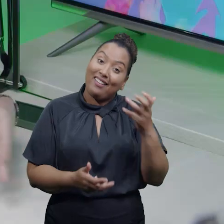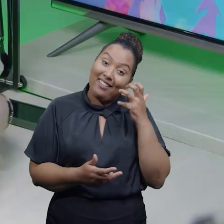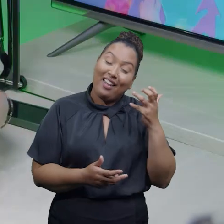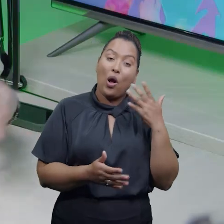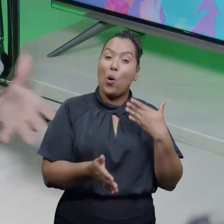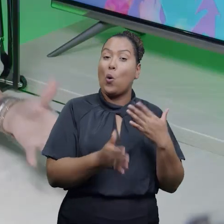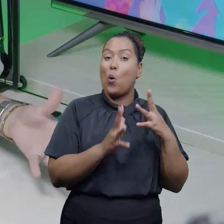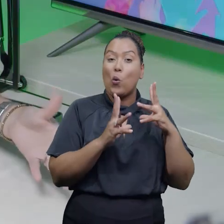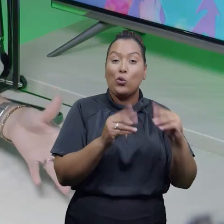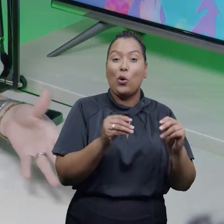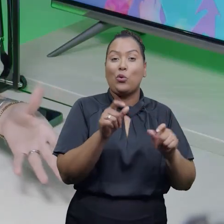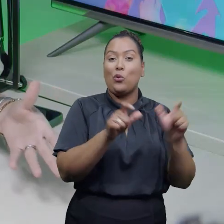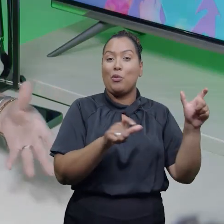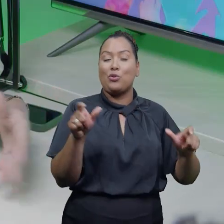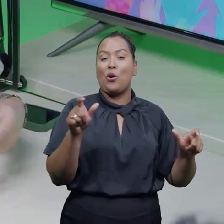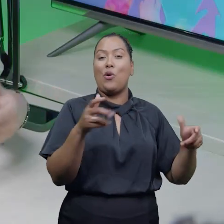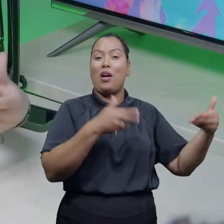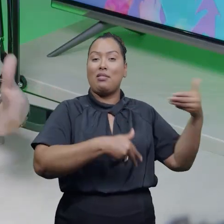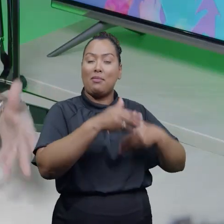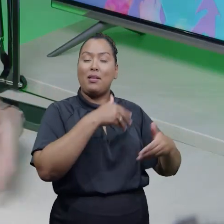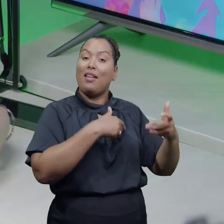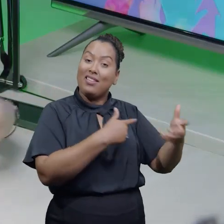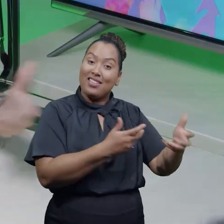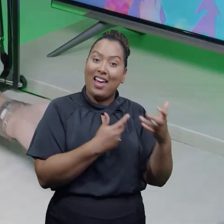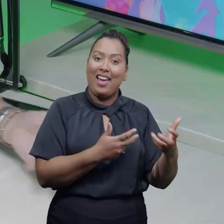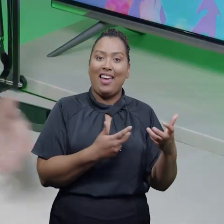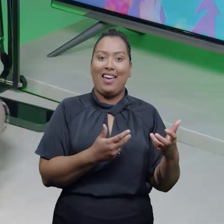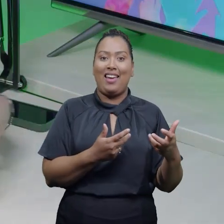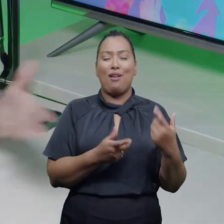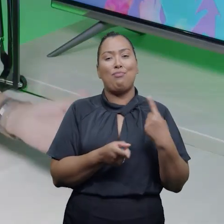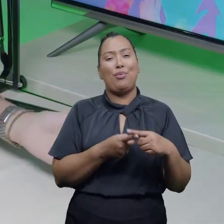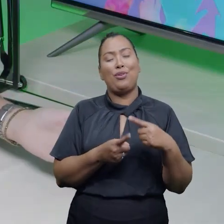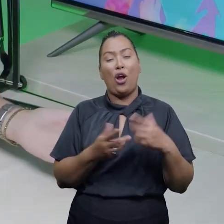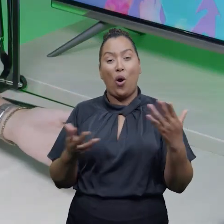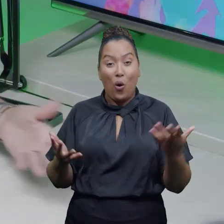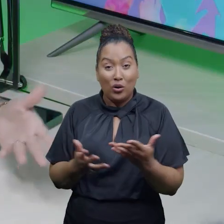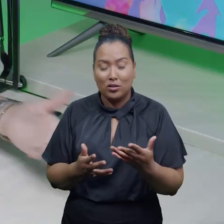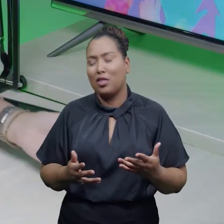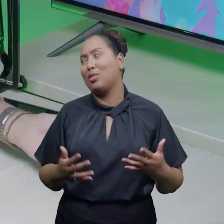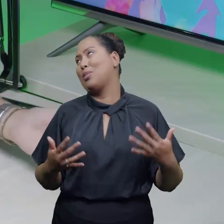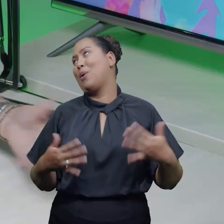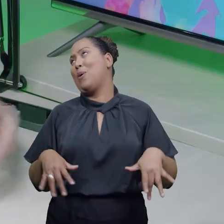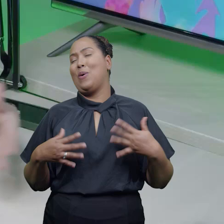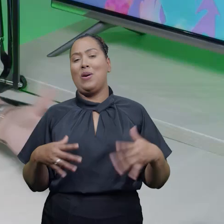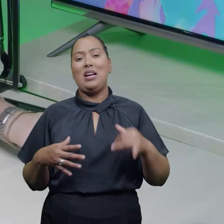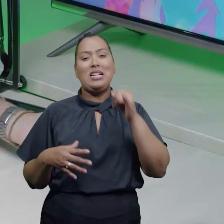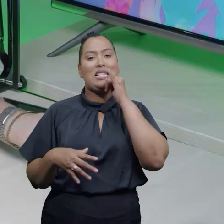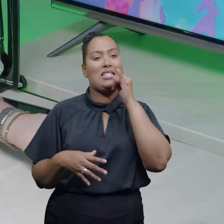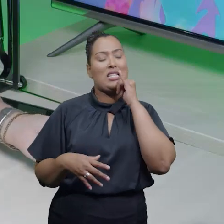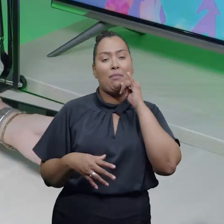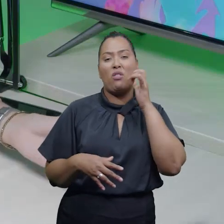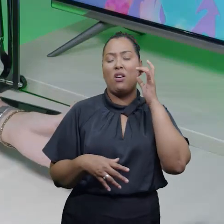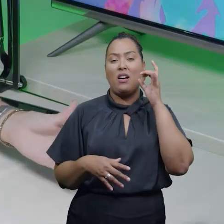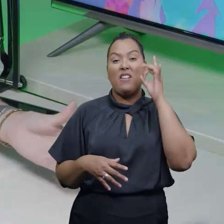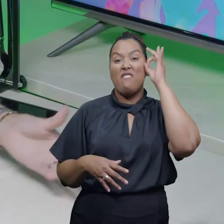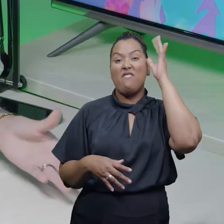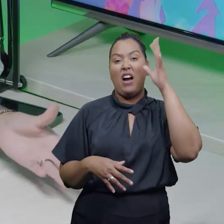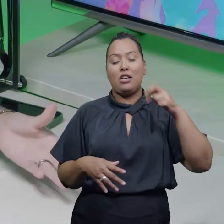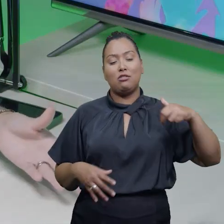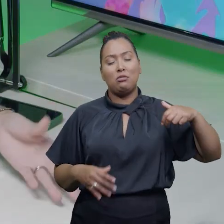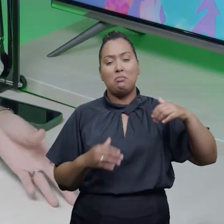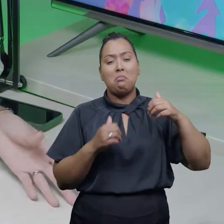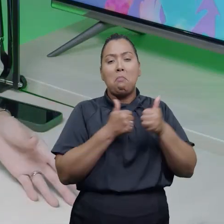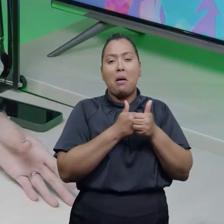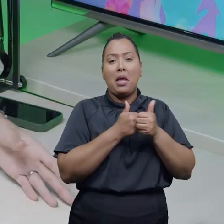conseguir acessar todos os tipos de serviço a pé, com facilidade. O luxo que é hoje em dia você conseguir sair de casa e fazer tudo a